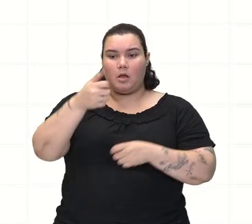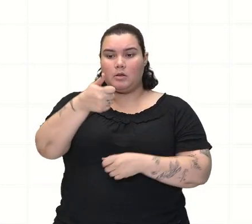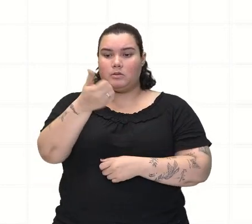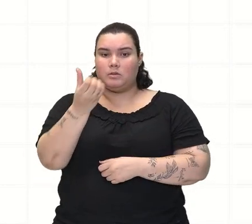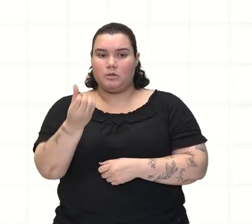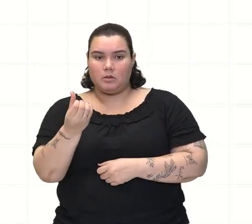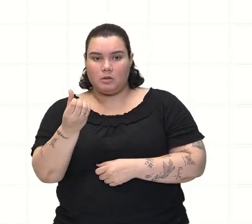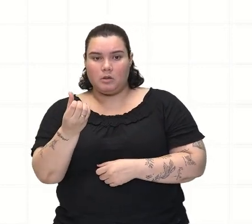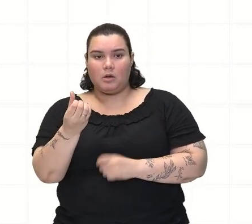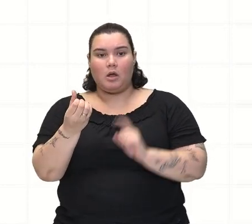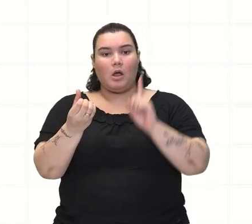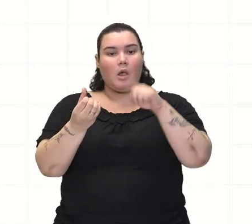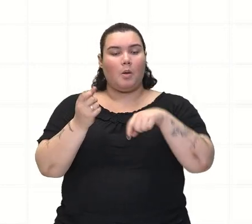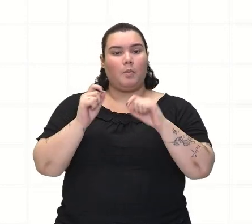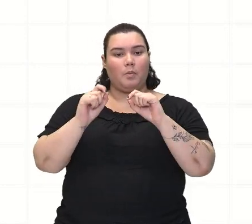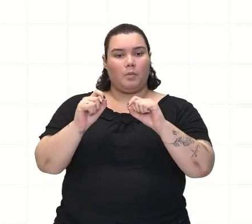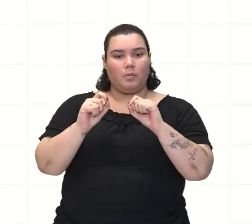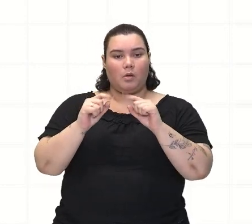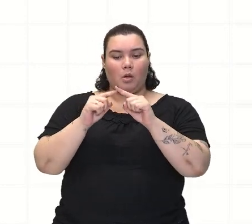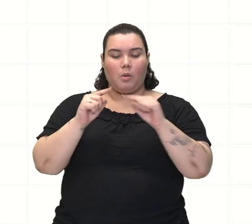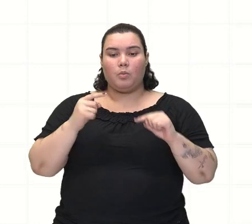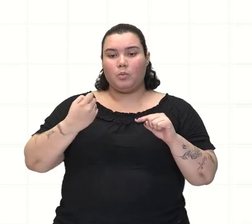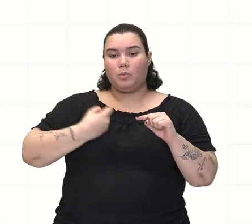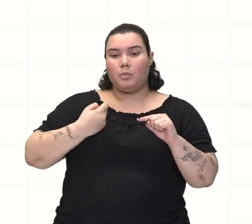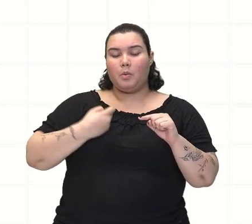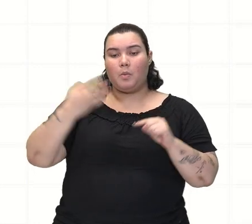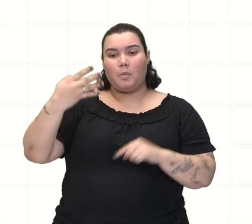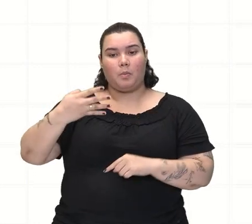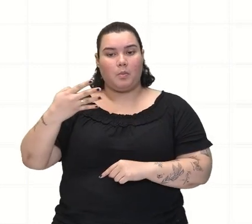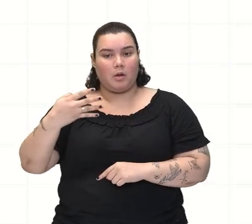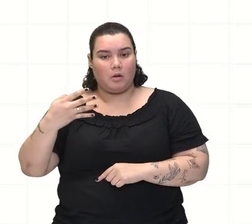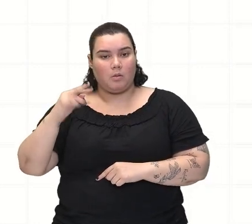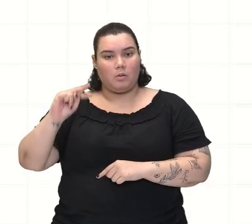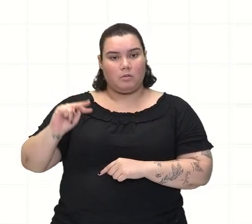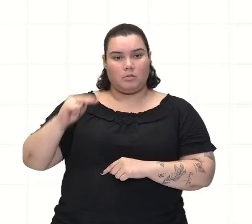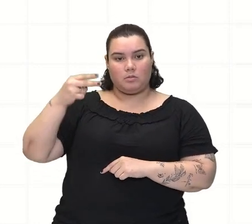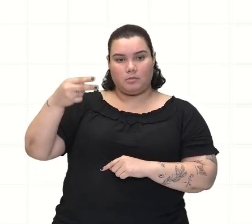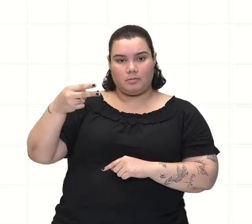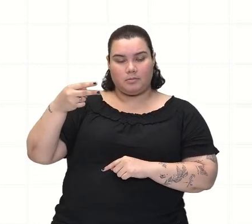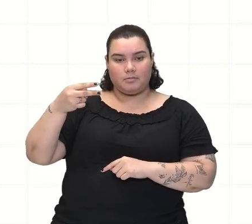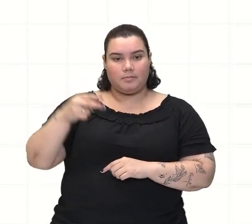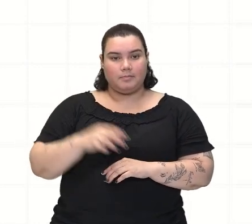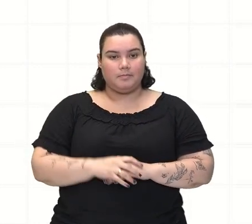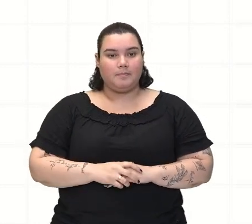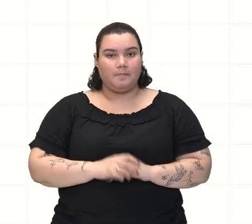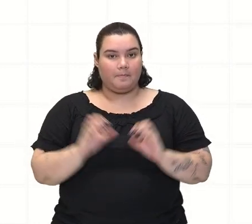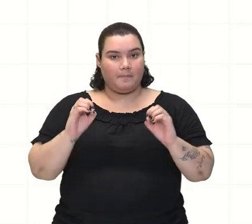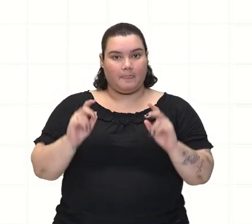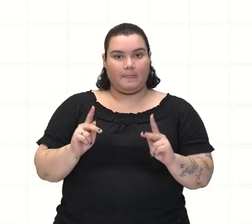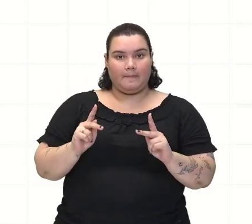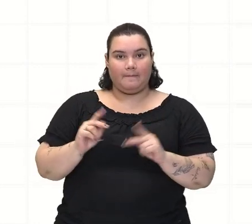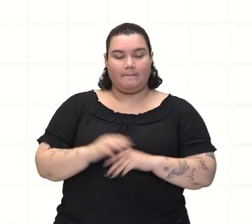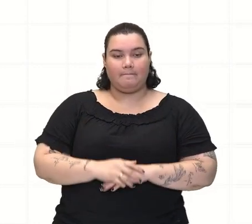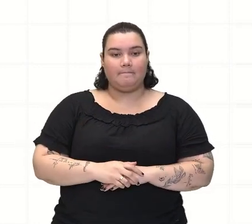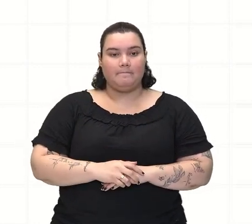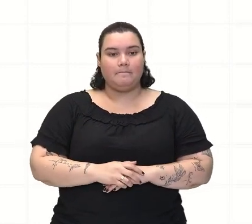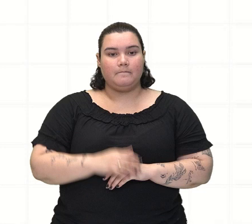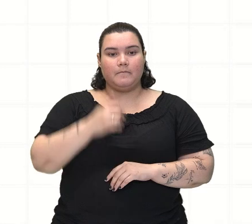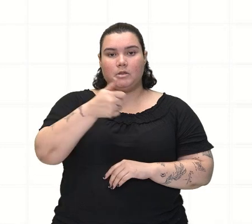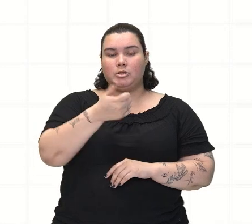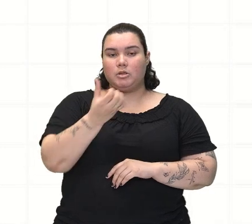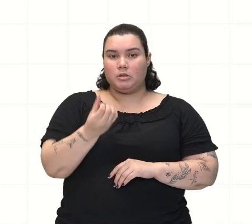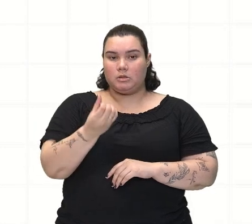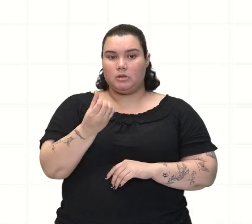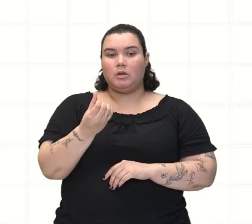é exatamente esse 4 aqui, ó, ao quadrado. Beleza? Então, 16